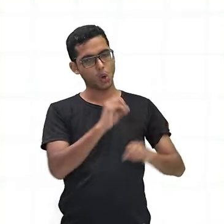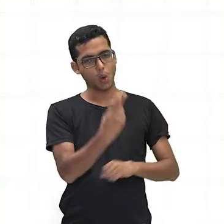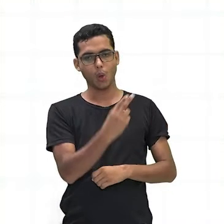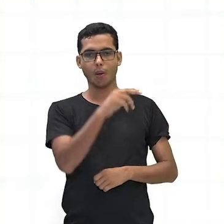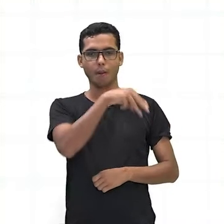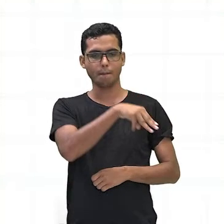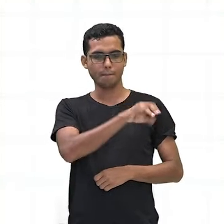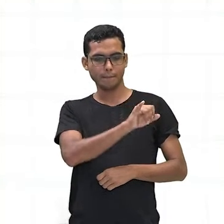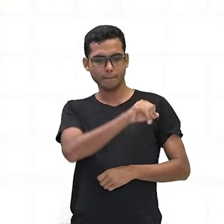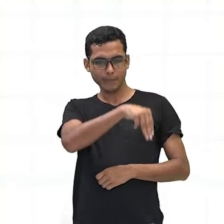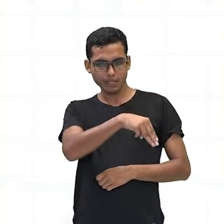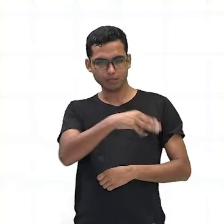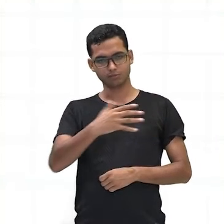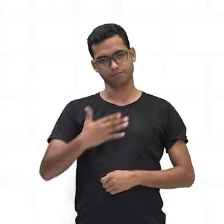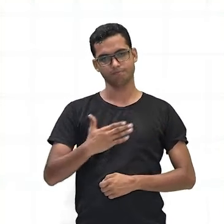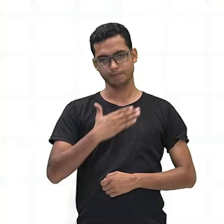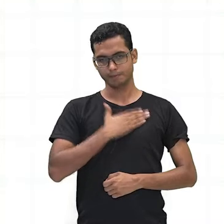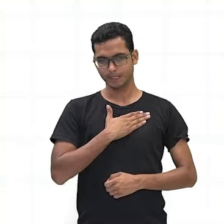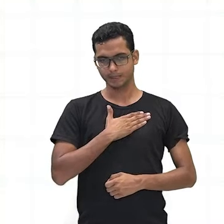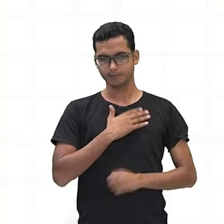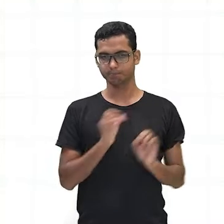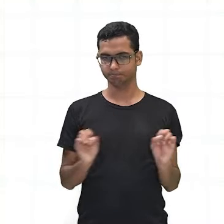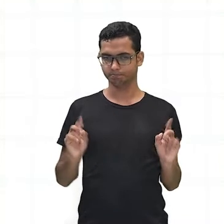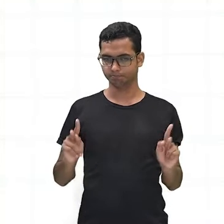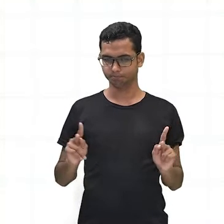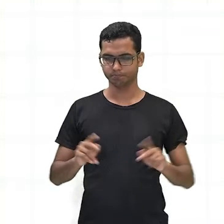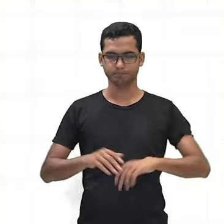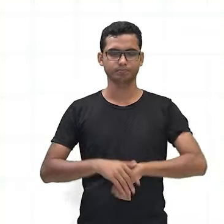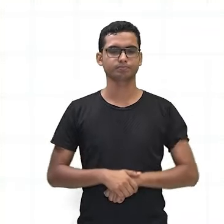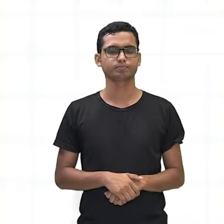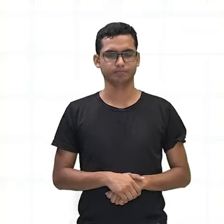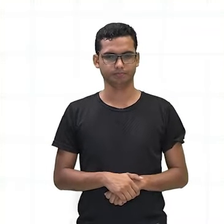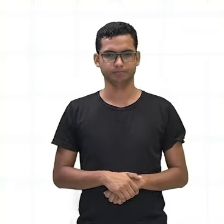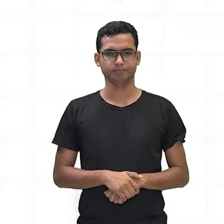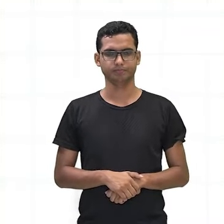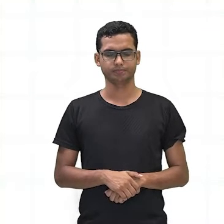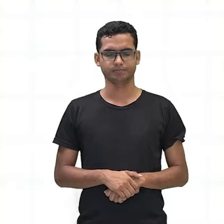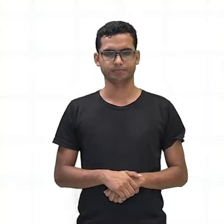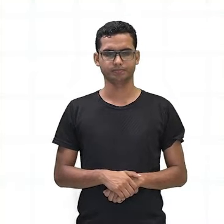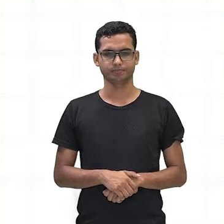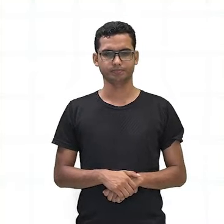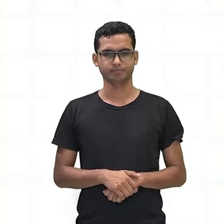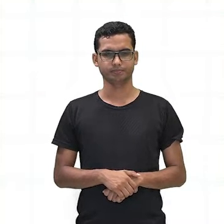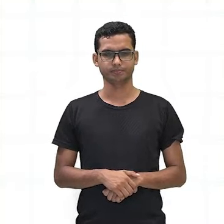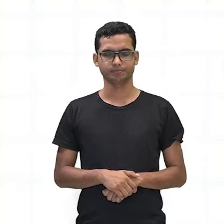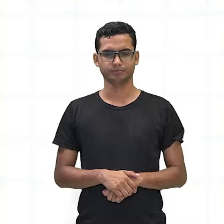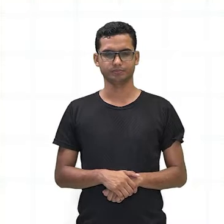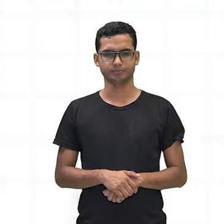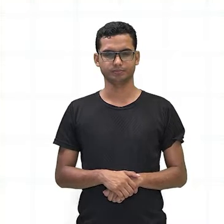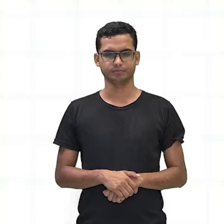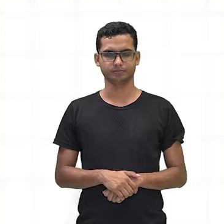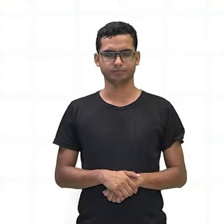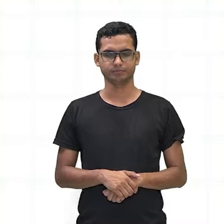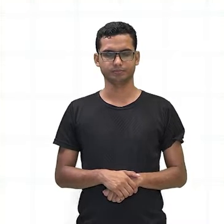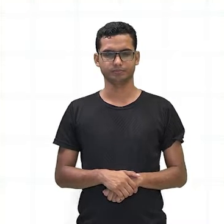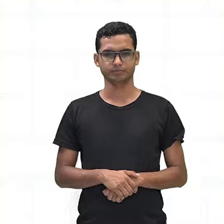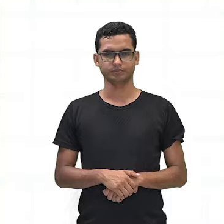a mim, right? Me ou a mim. Então, por exemplo,